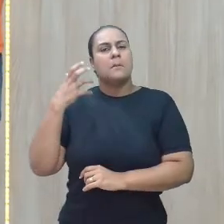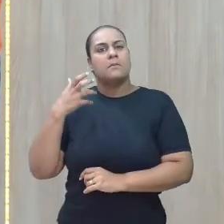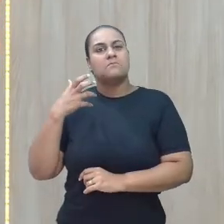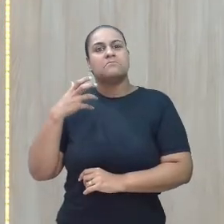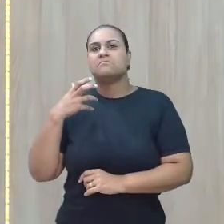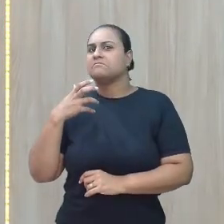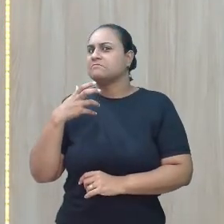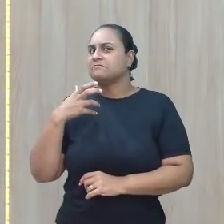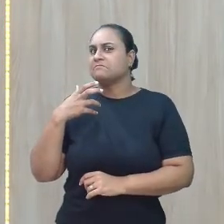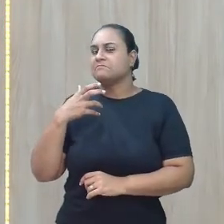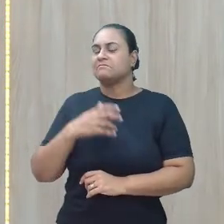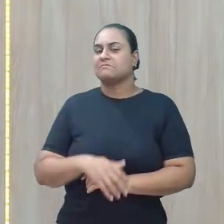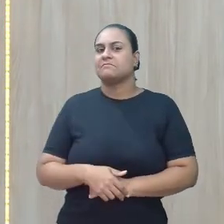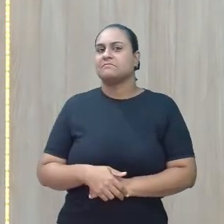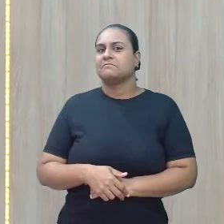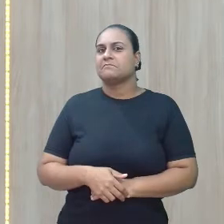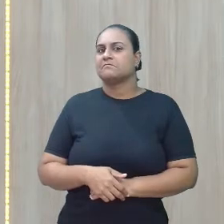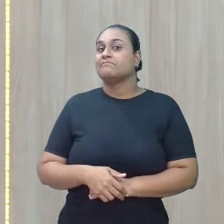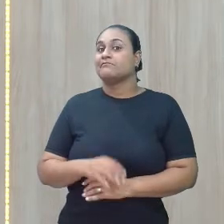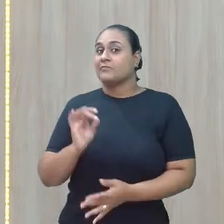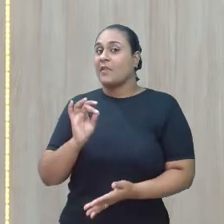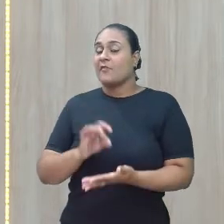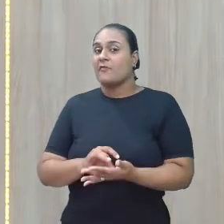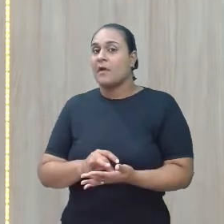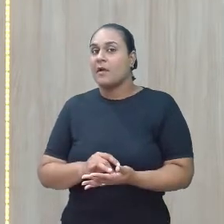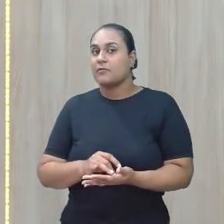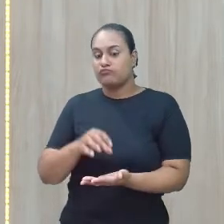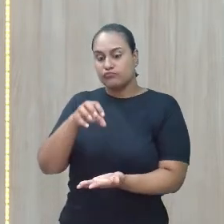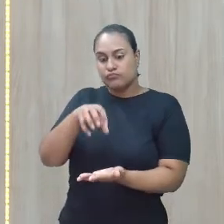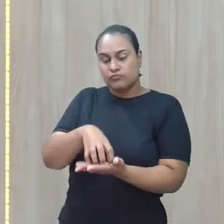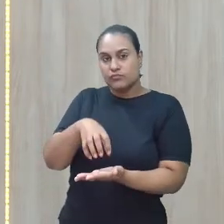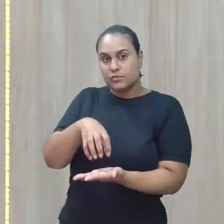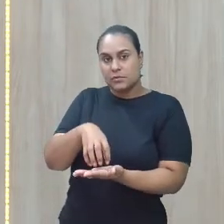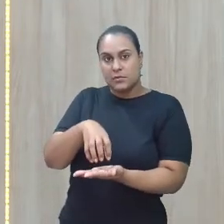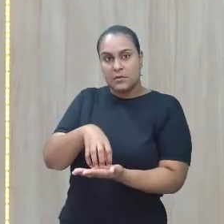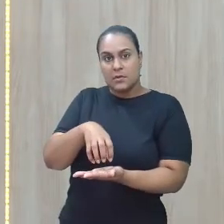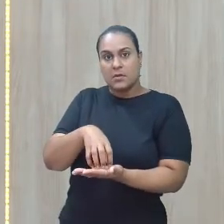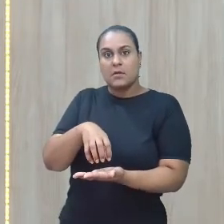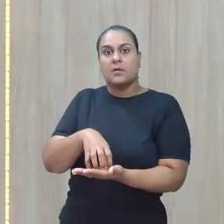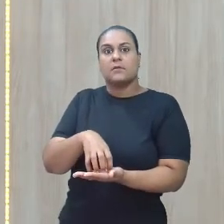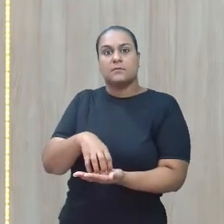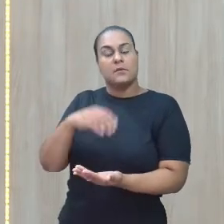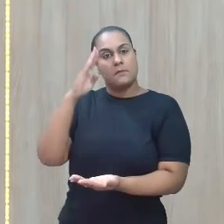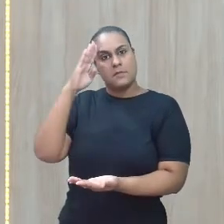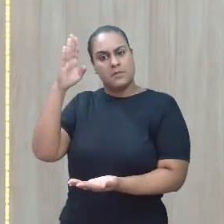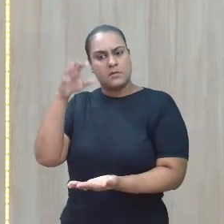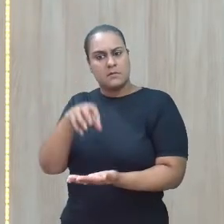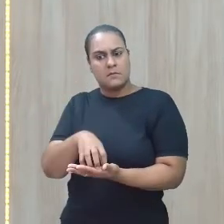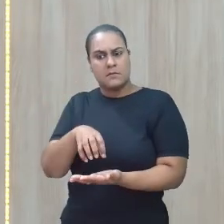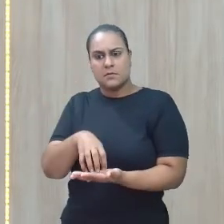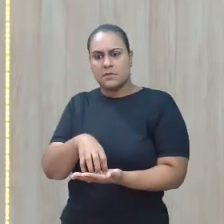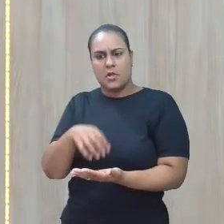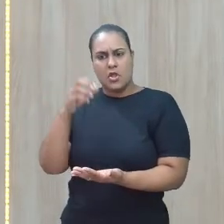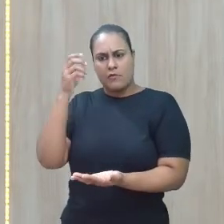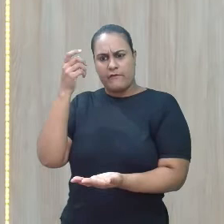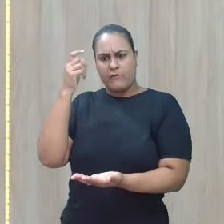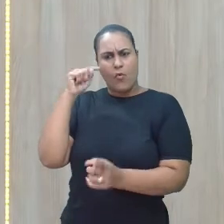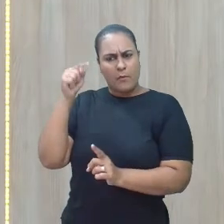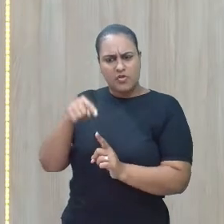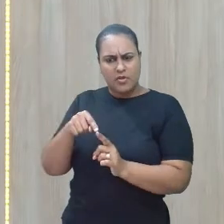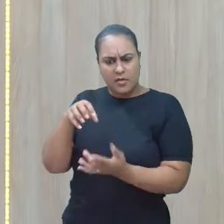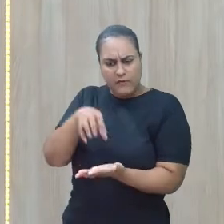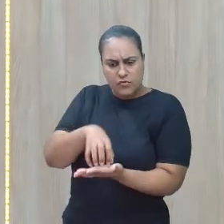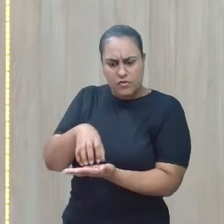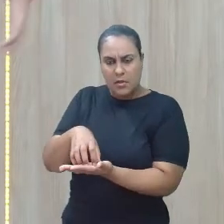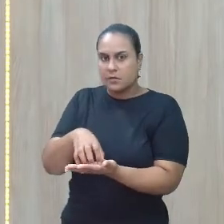é? Enfim, é de fato um grande centro, mesmo, né, sem a princípio ter sido pensado para isso, né, onde